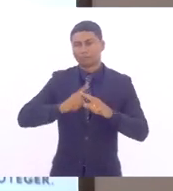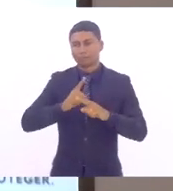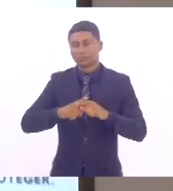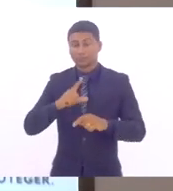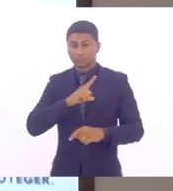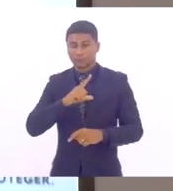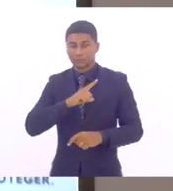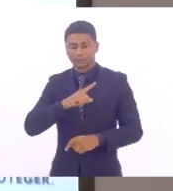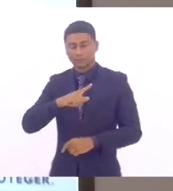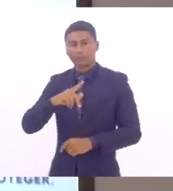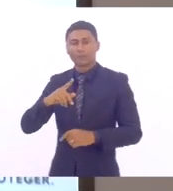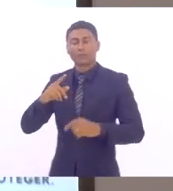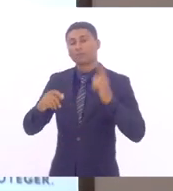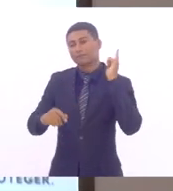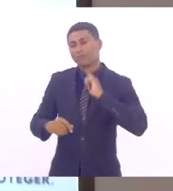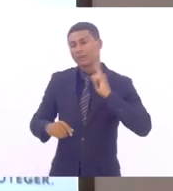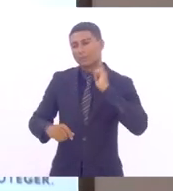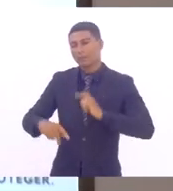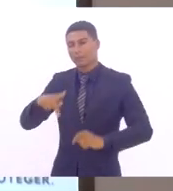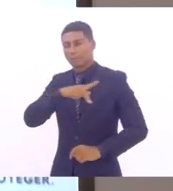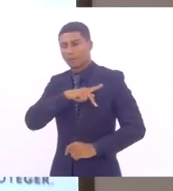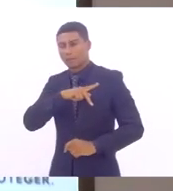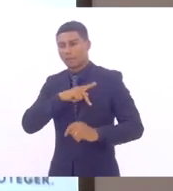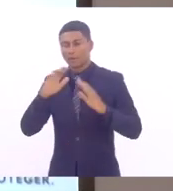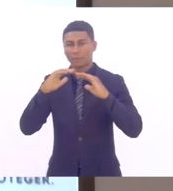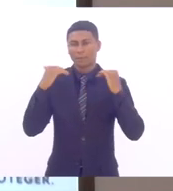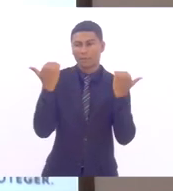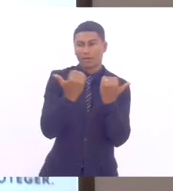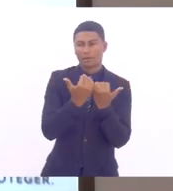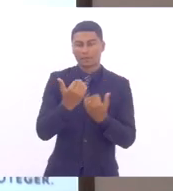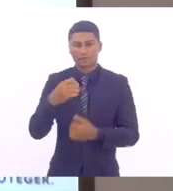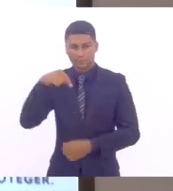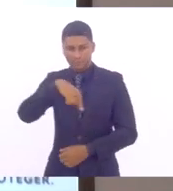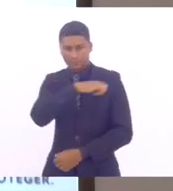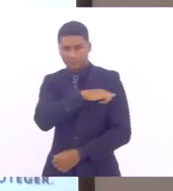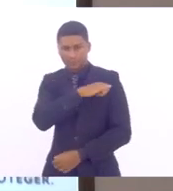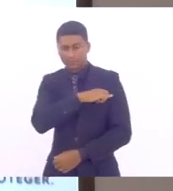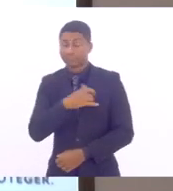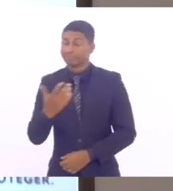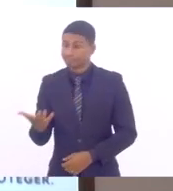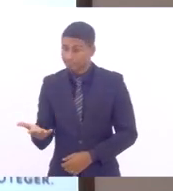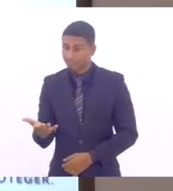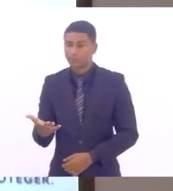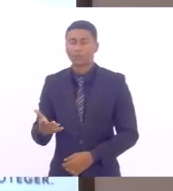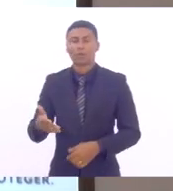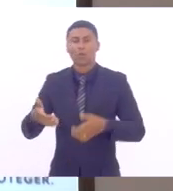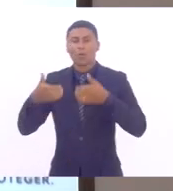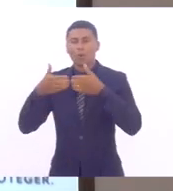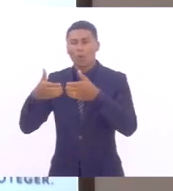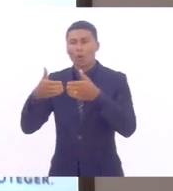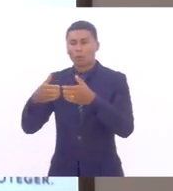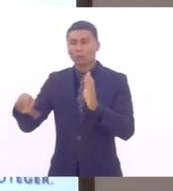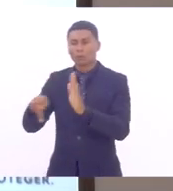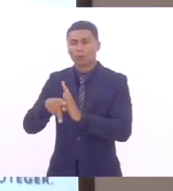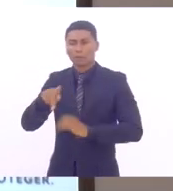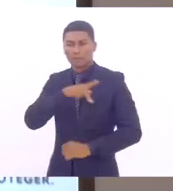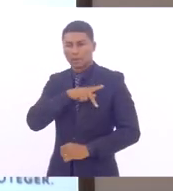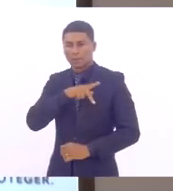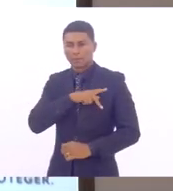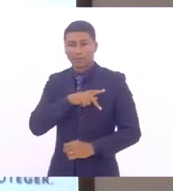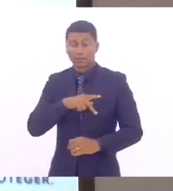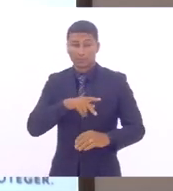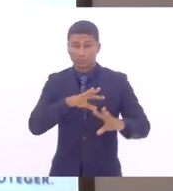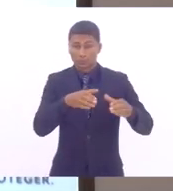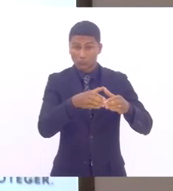Palmeiras e Flamengo e Palmeiras, no Maracanã, em que um ônibus do Palmeiras foi atacado, não era um ônibus de torcida organizada, era